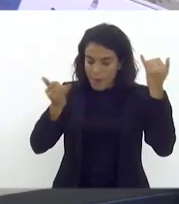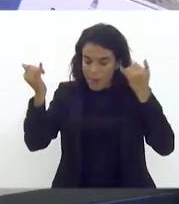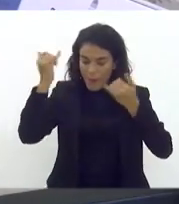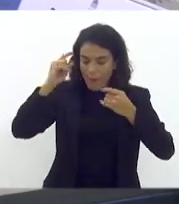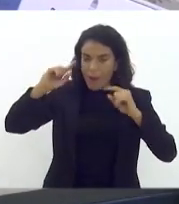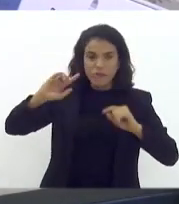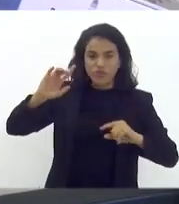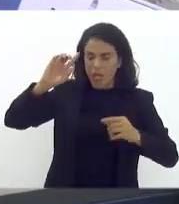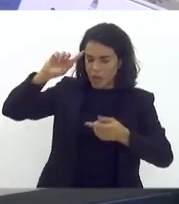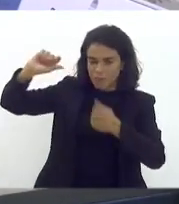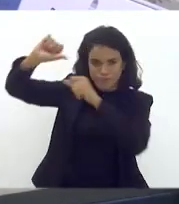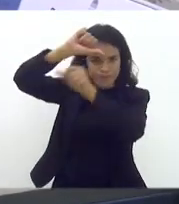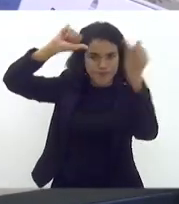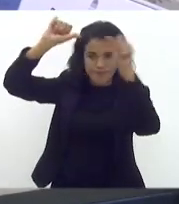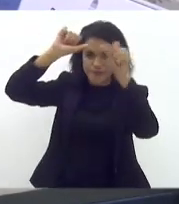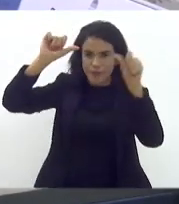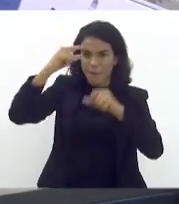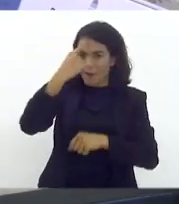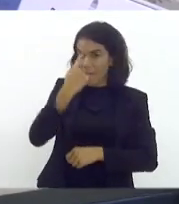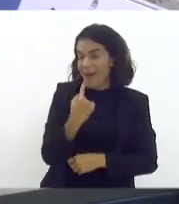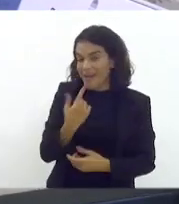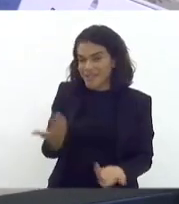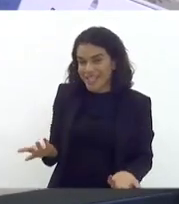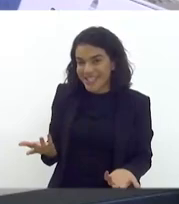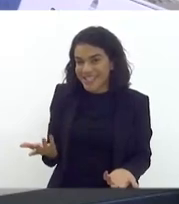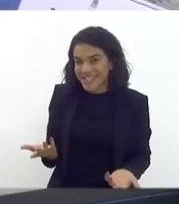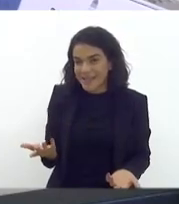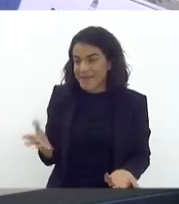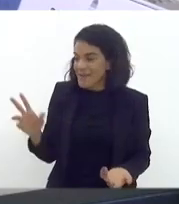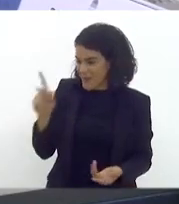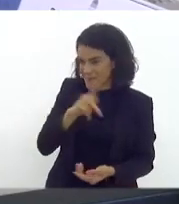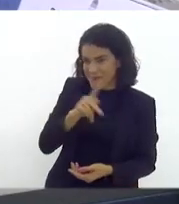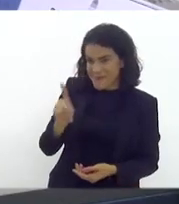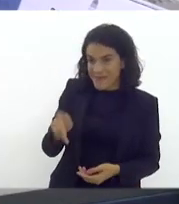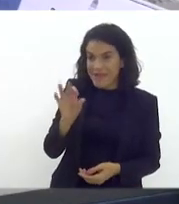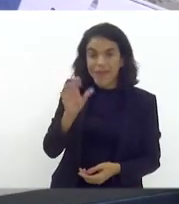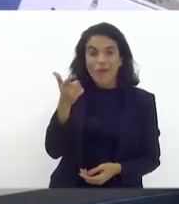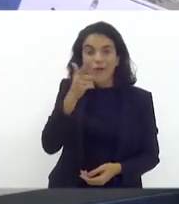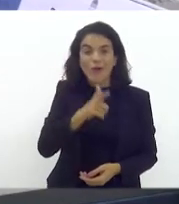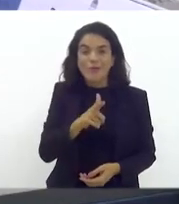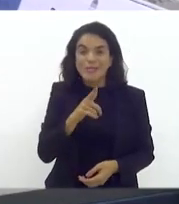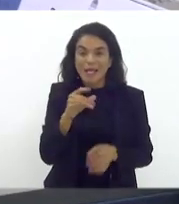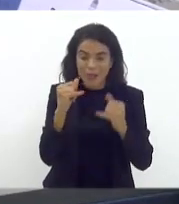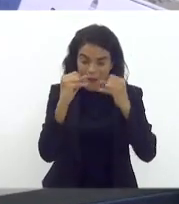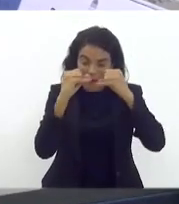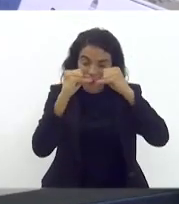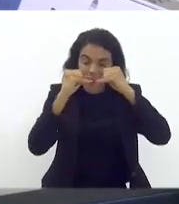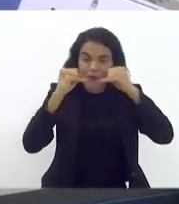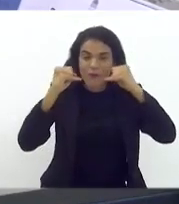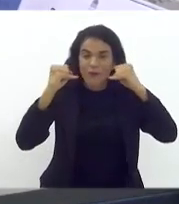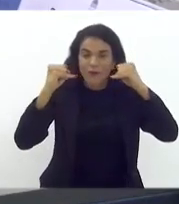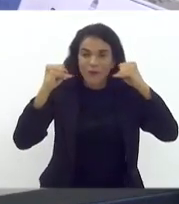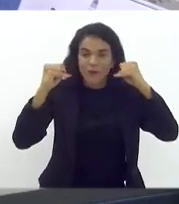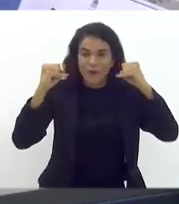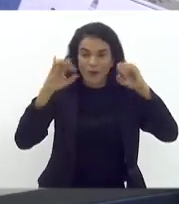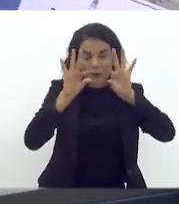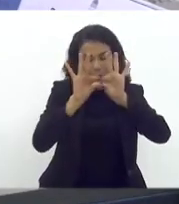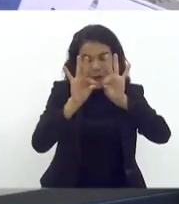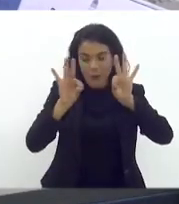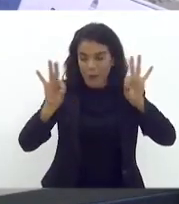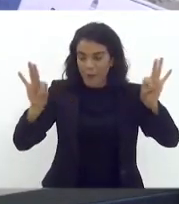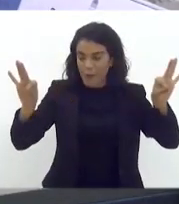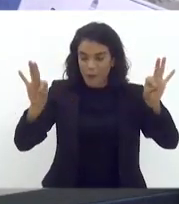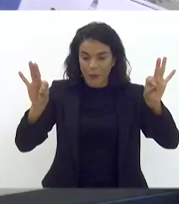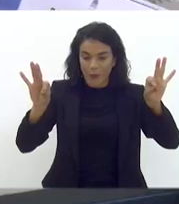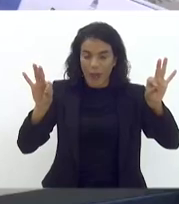contaminação como a professora gosta de às vezes falar né Professor a gente não consegue pegar aquela fitinha de isolar amarelo e preto